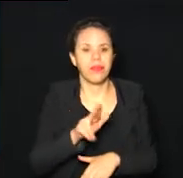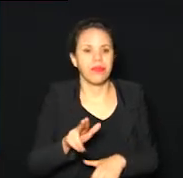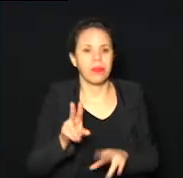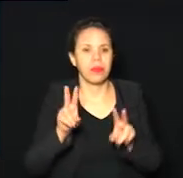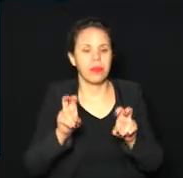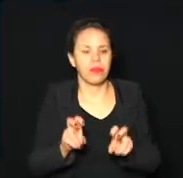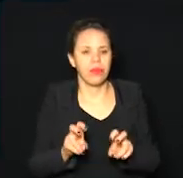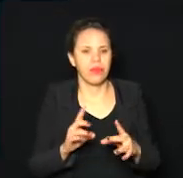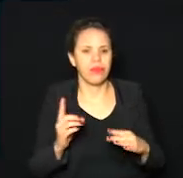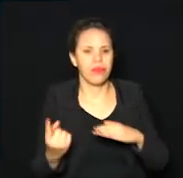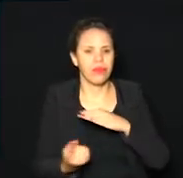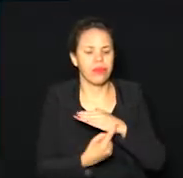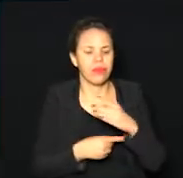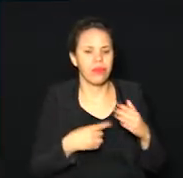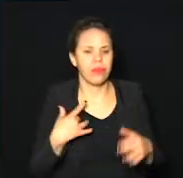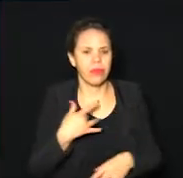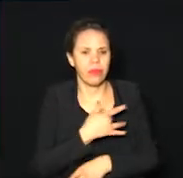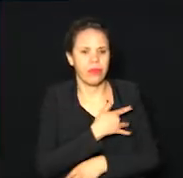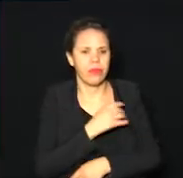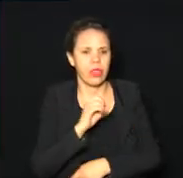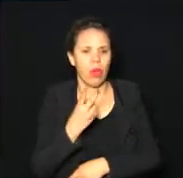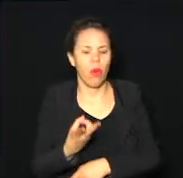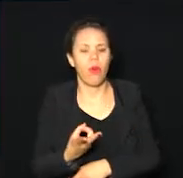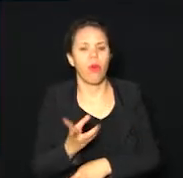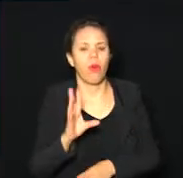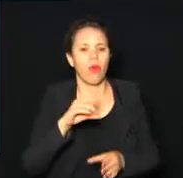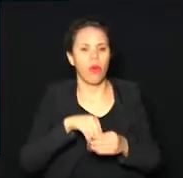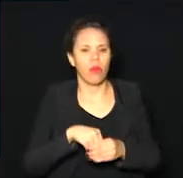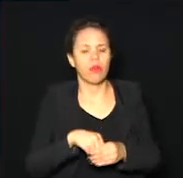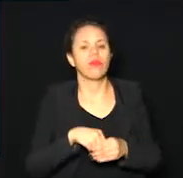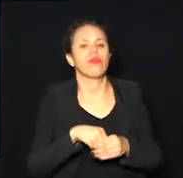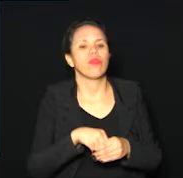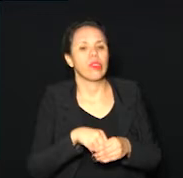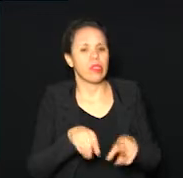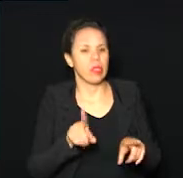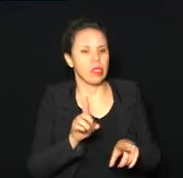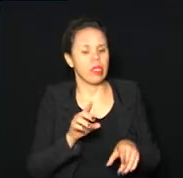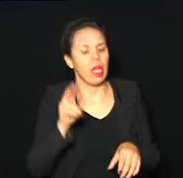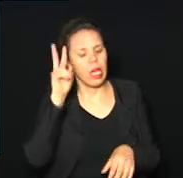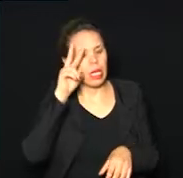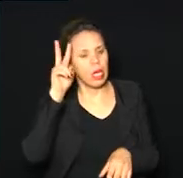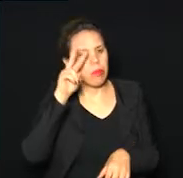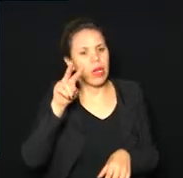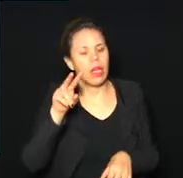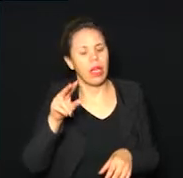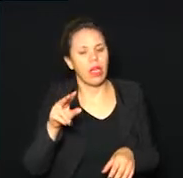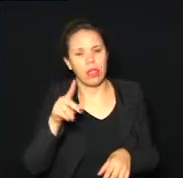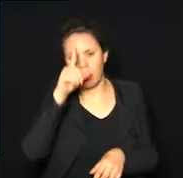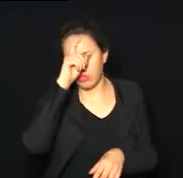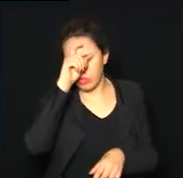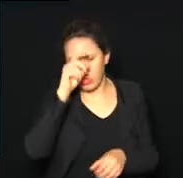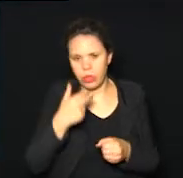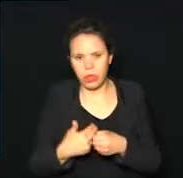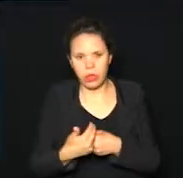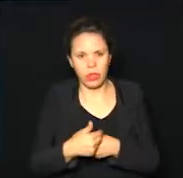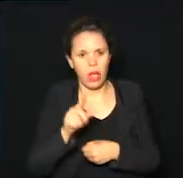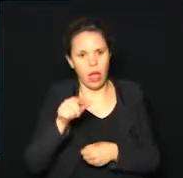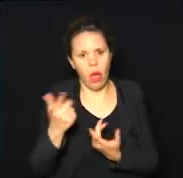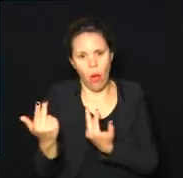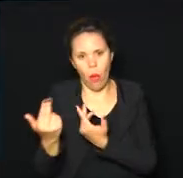do atendimento de saúde ou da extensão, porque temos que lembrar que o hospital da Unicamp é um hospital